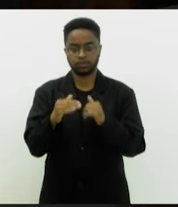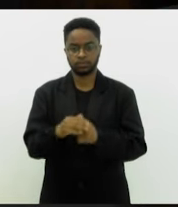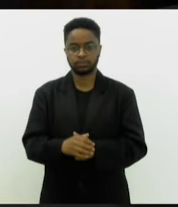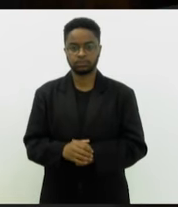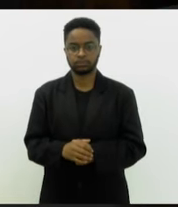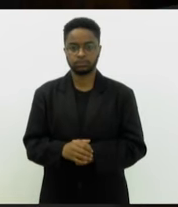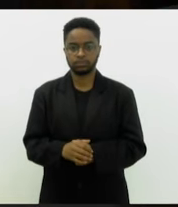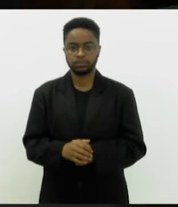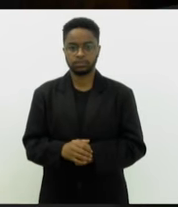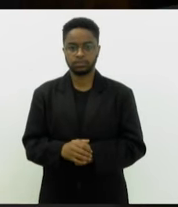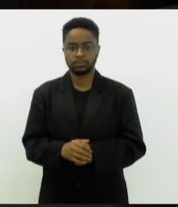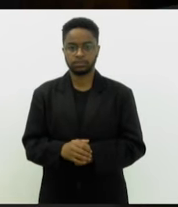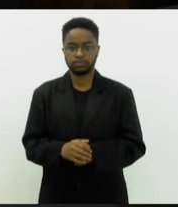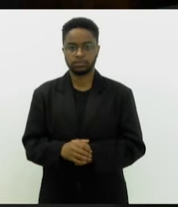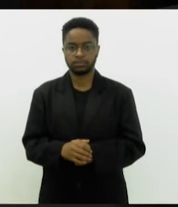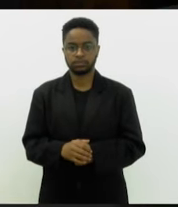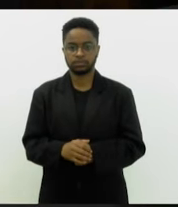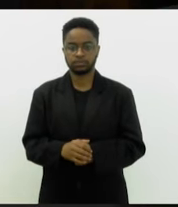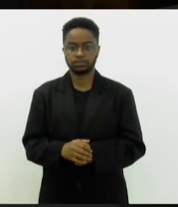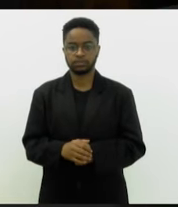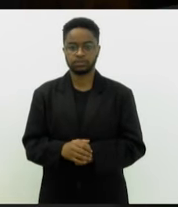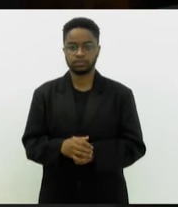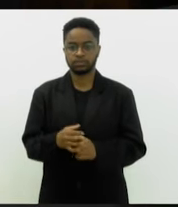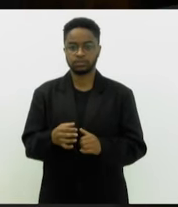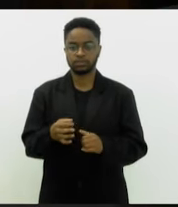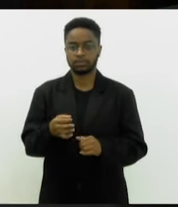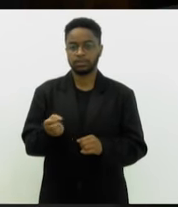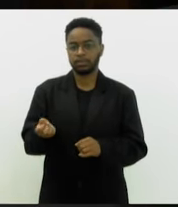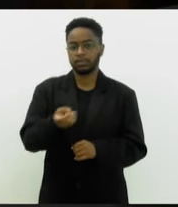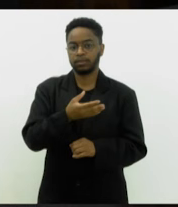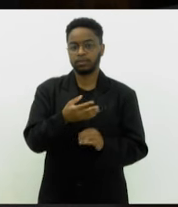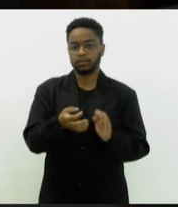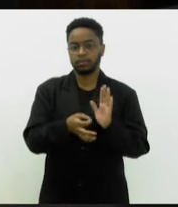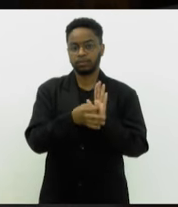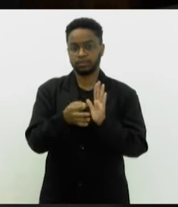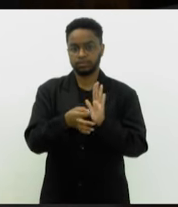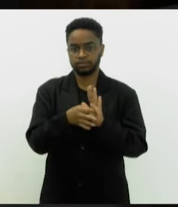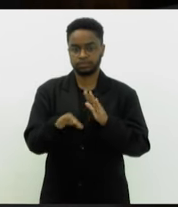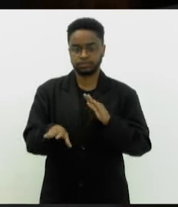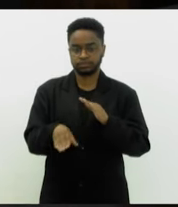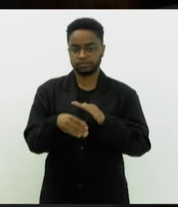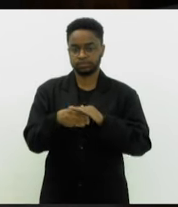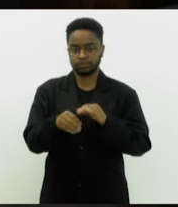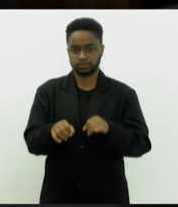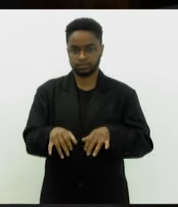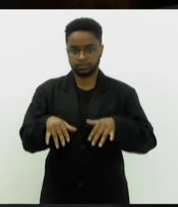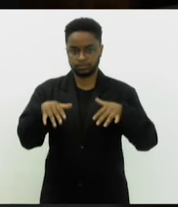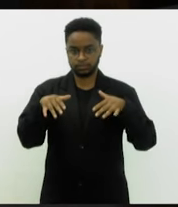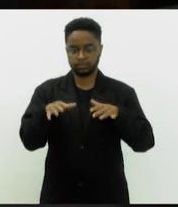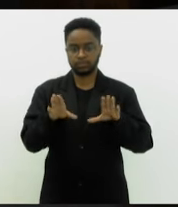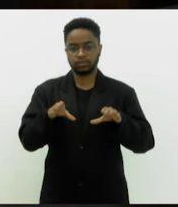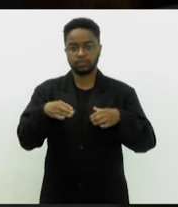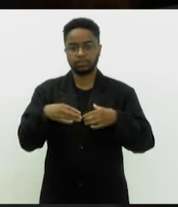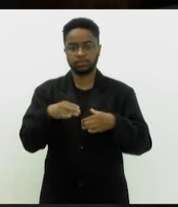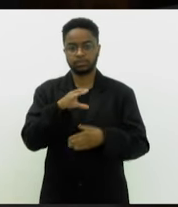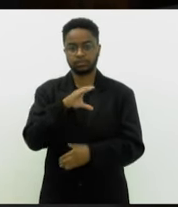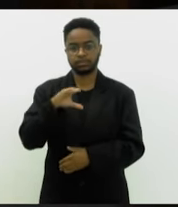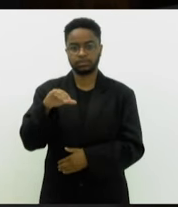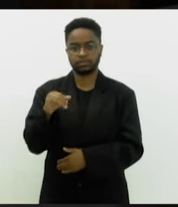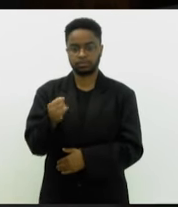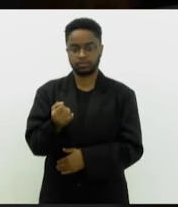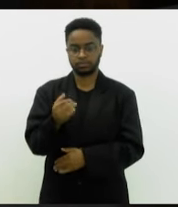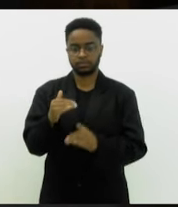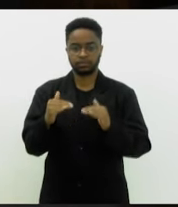favorável. Novo parecer, as emendas de plenário. Da Comissão de Constituição e